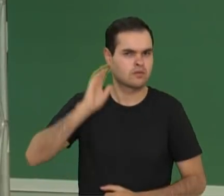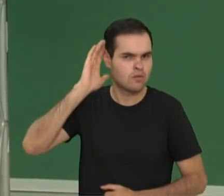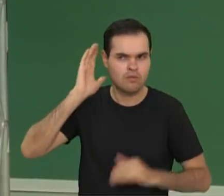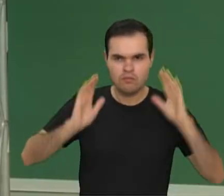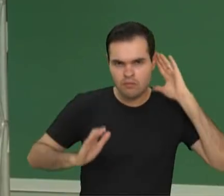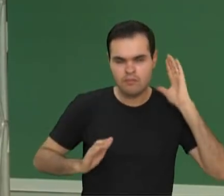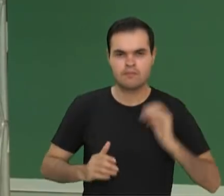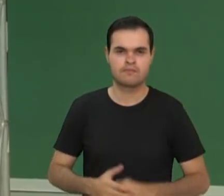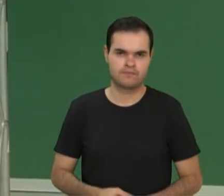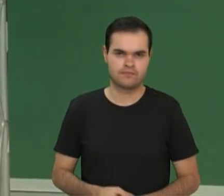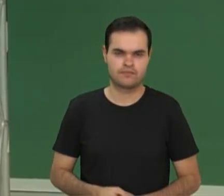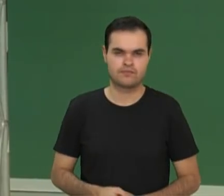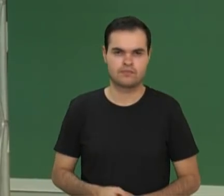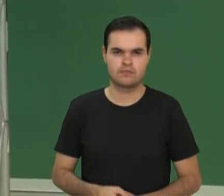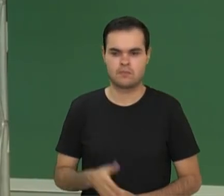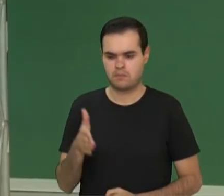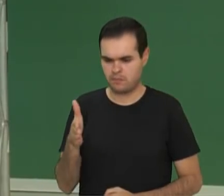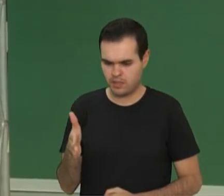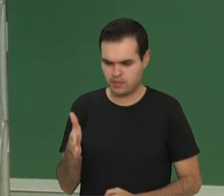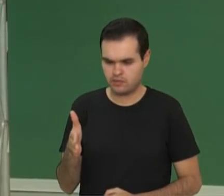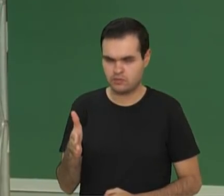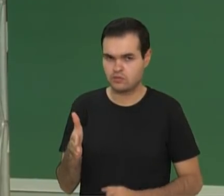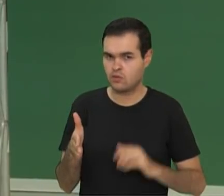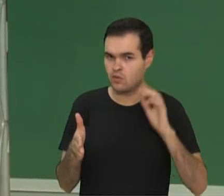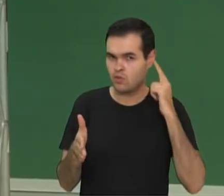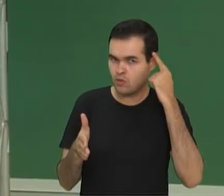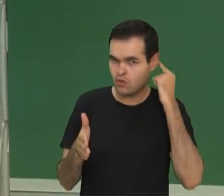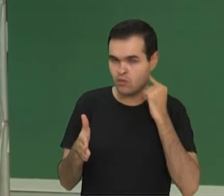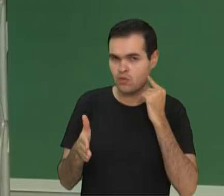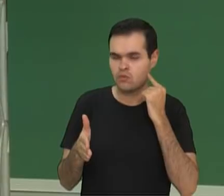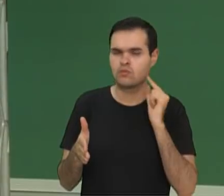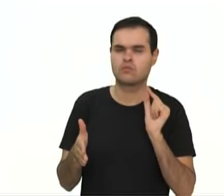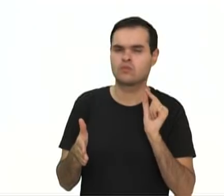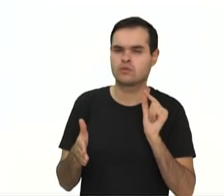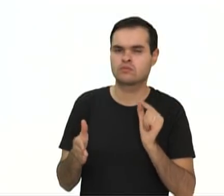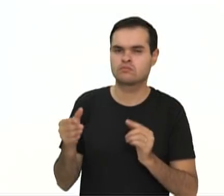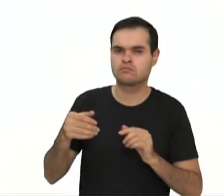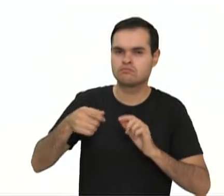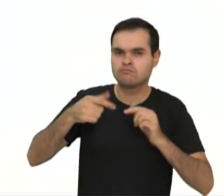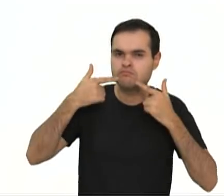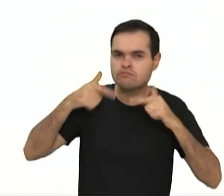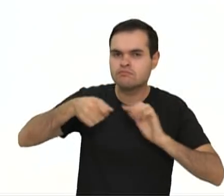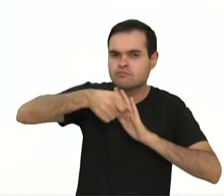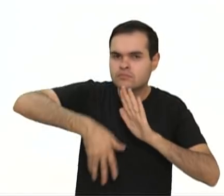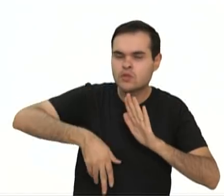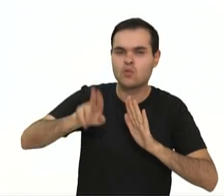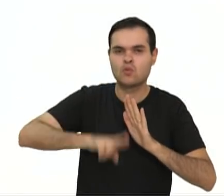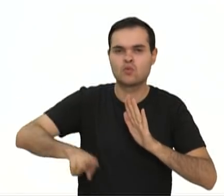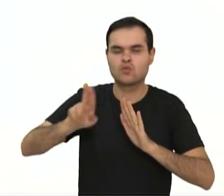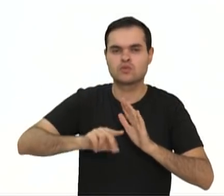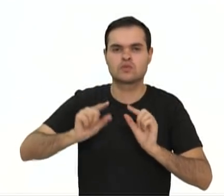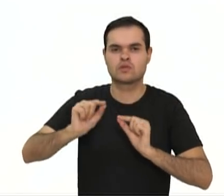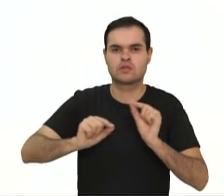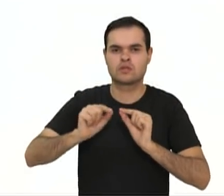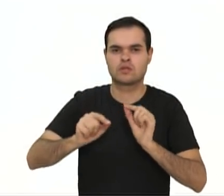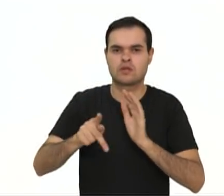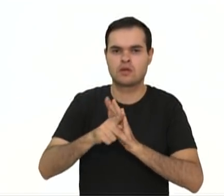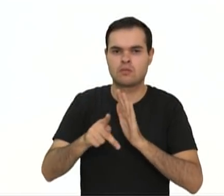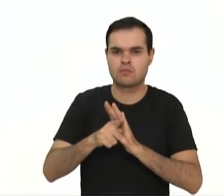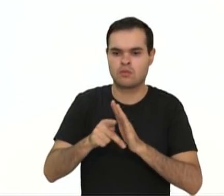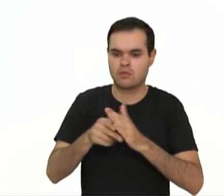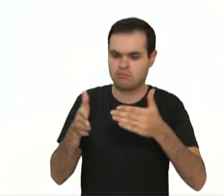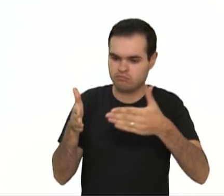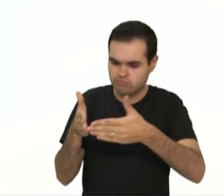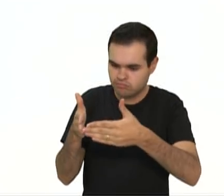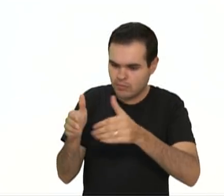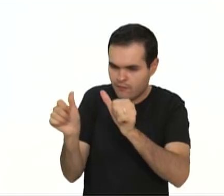só, paredes, ouvidos. Que figura você anotou aí? O articulista utiliza a personificação das paredes